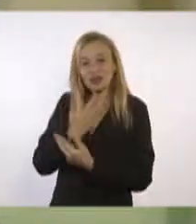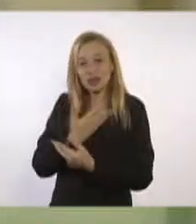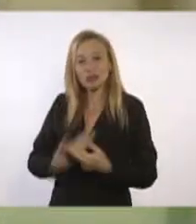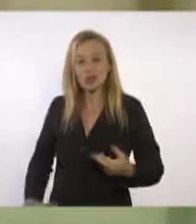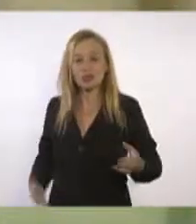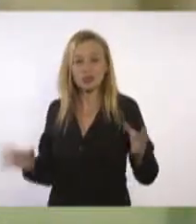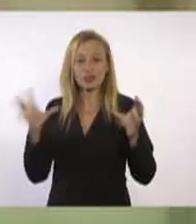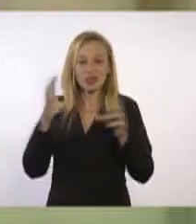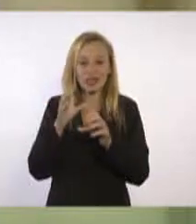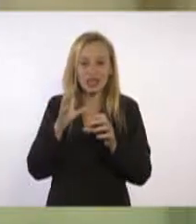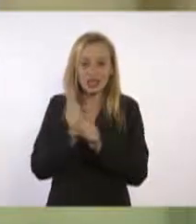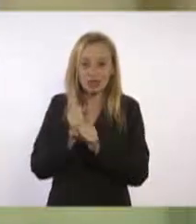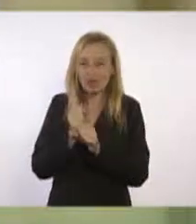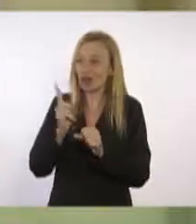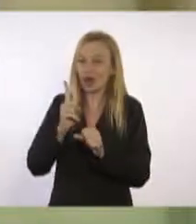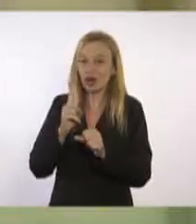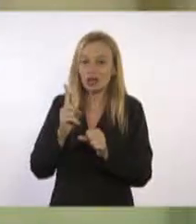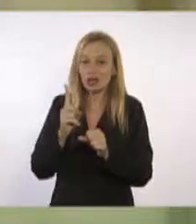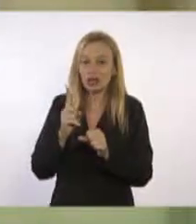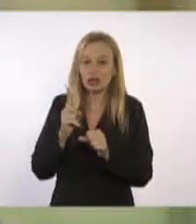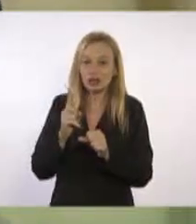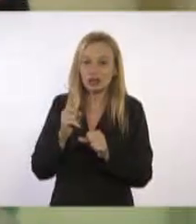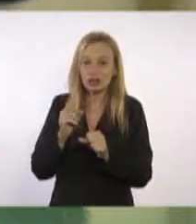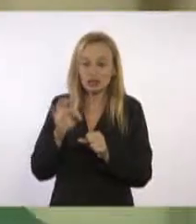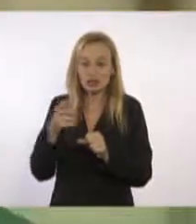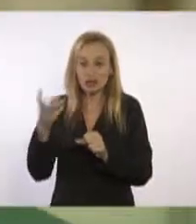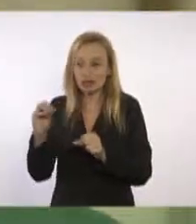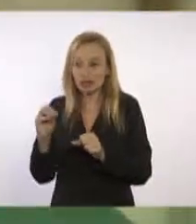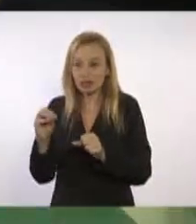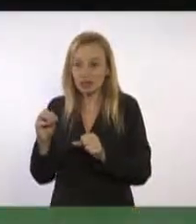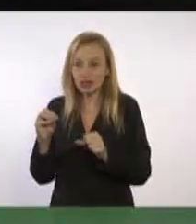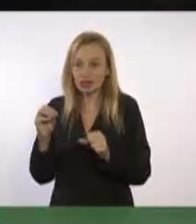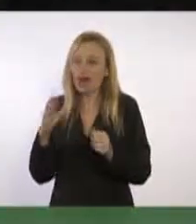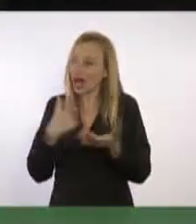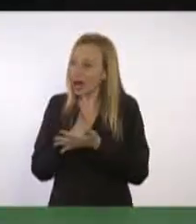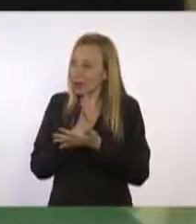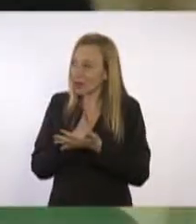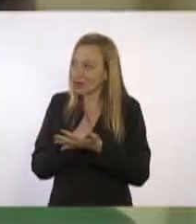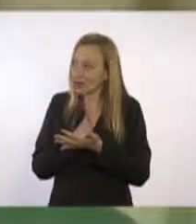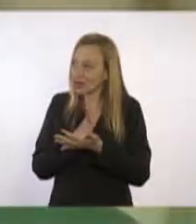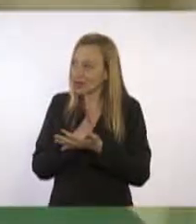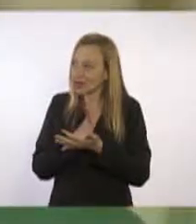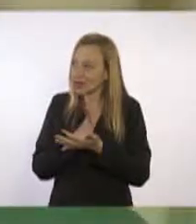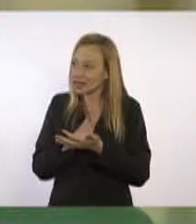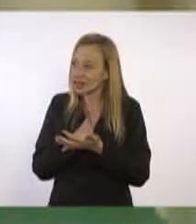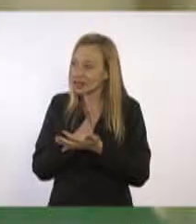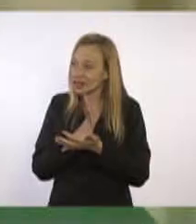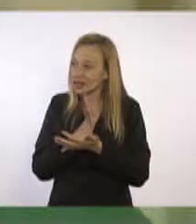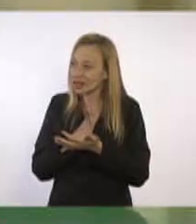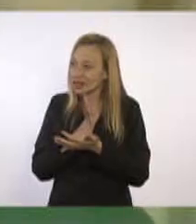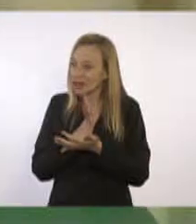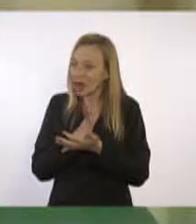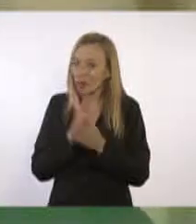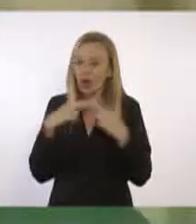Sobre tributação, não, sobre substituição? Aprova sobre substituição? Uma audiência